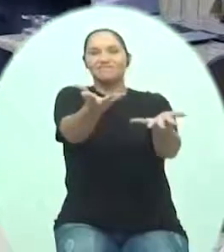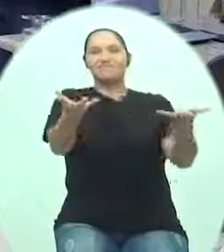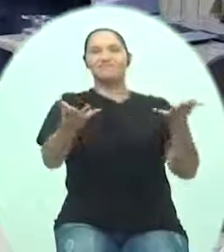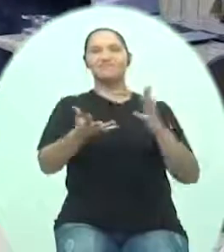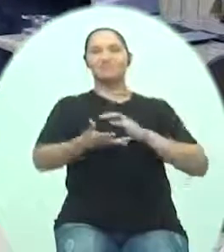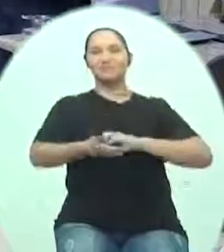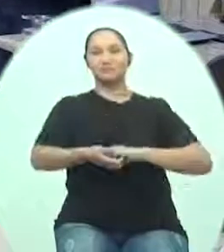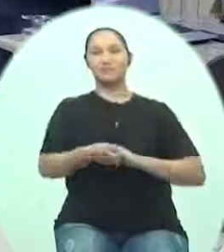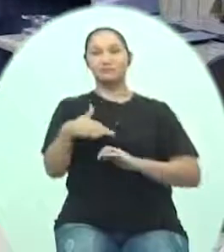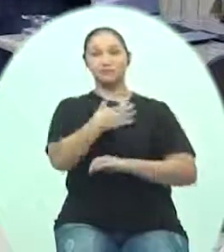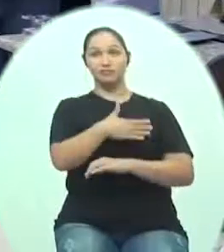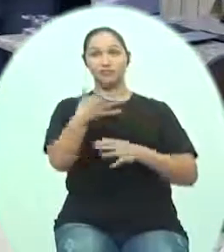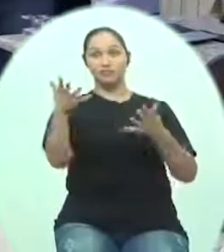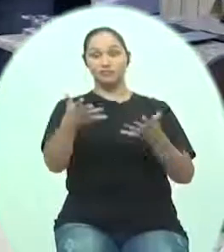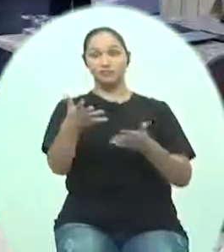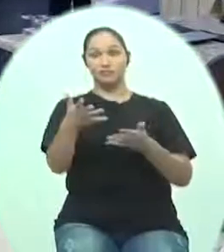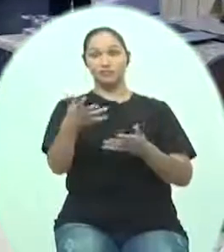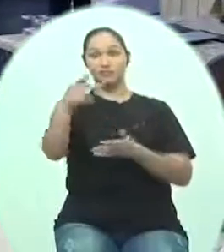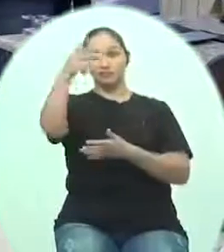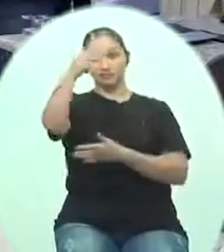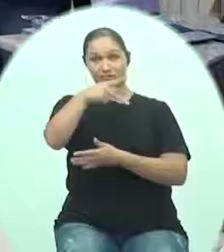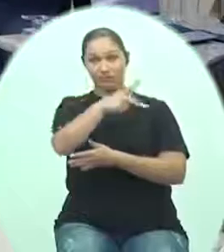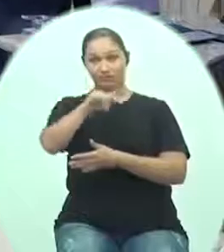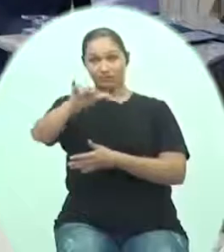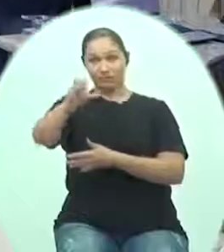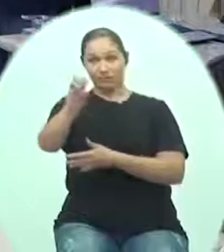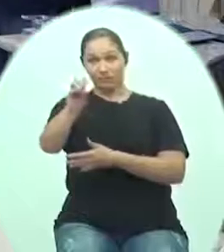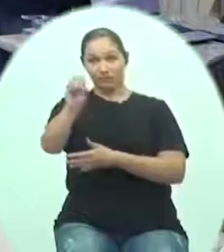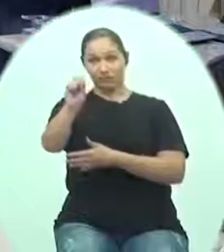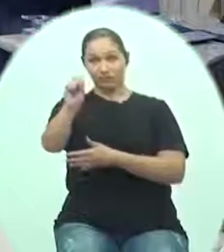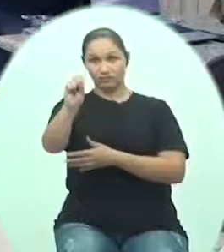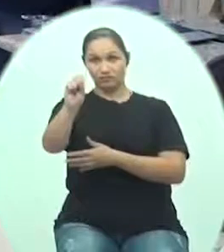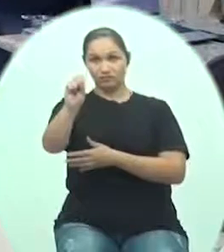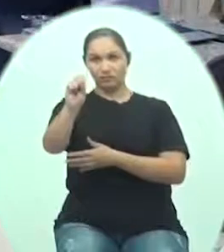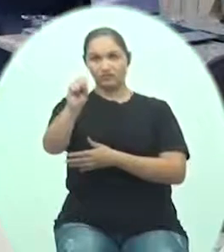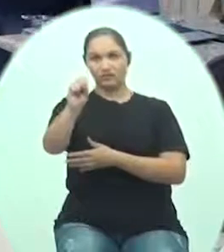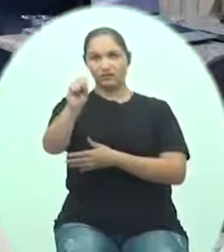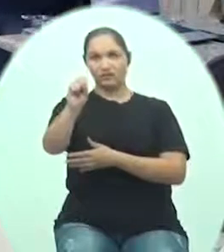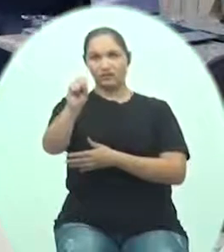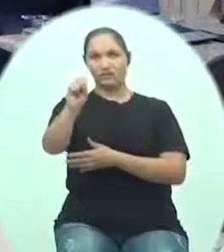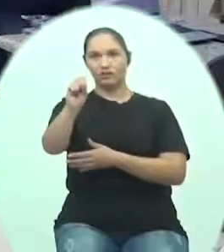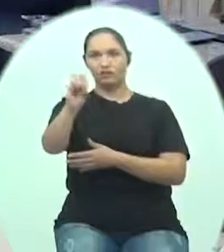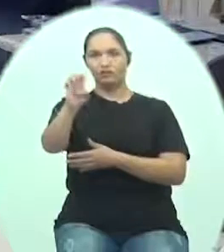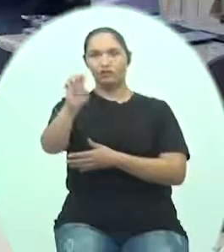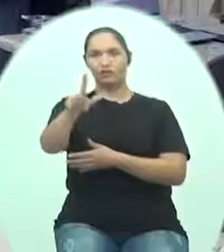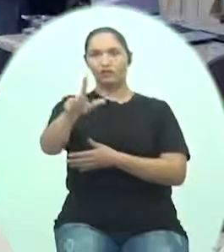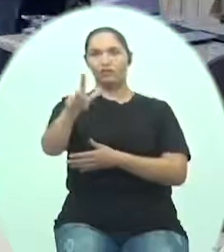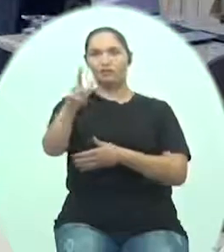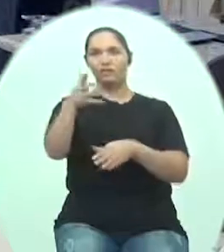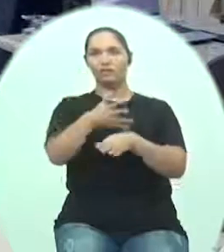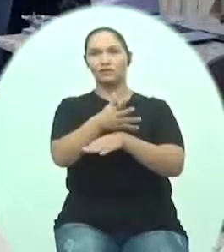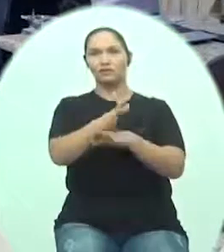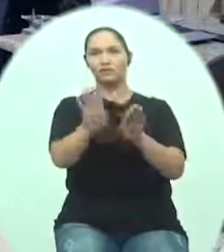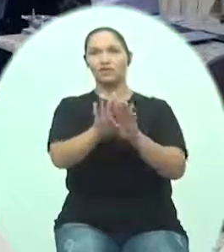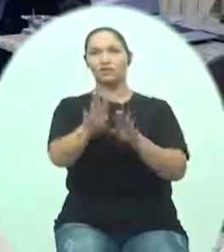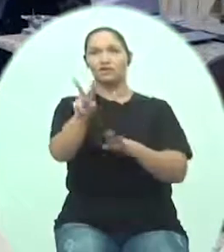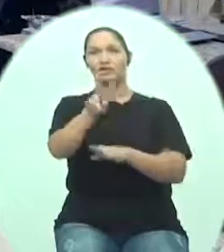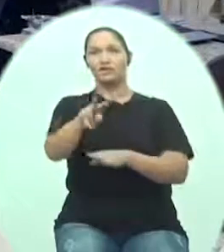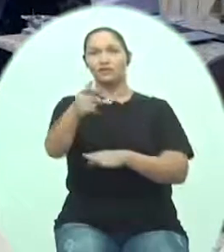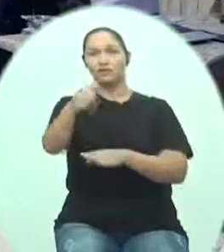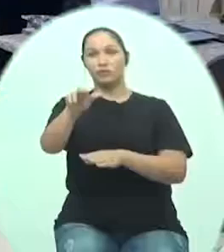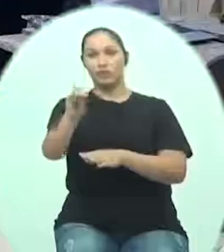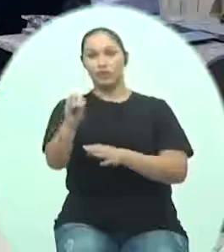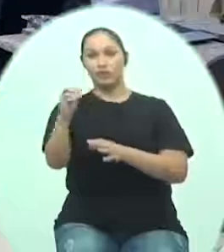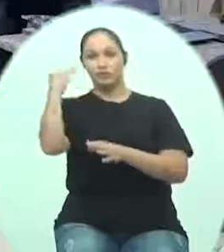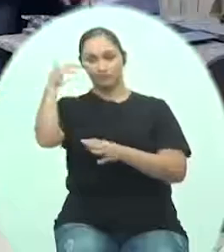todos dear Joel para participar aqui também Padre Joel por favor e o vereador Paulo FZ né entregar essa homenagem da Câmara de